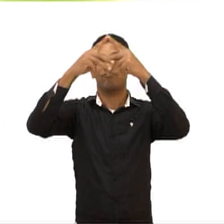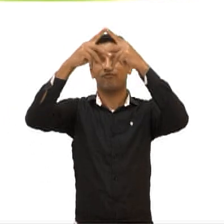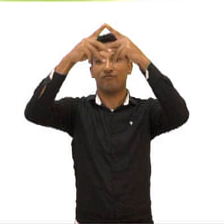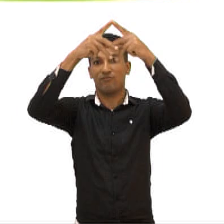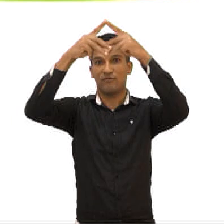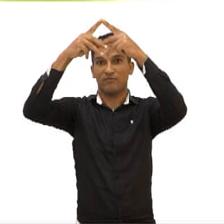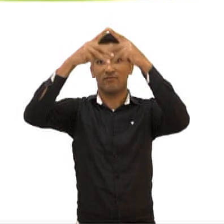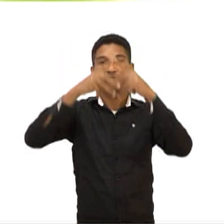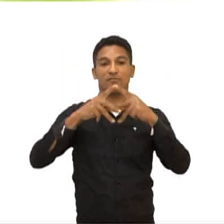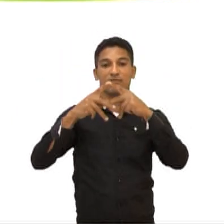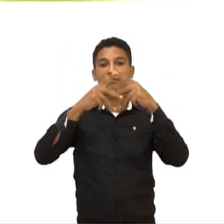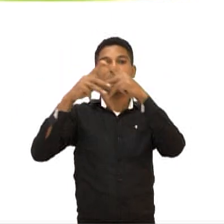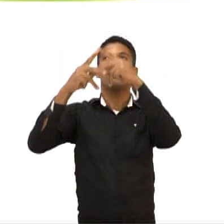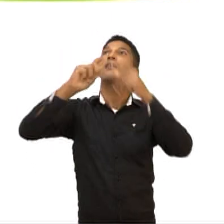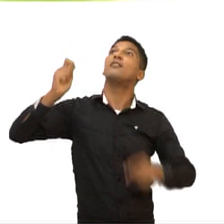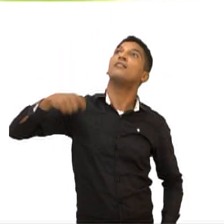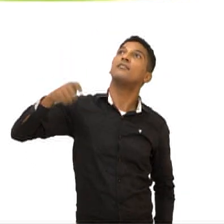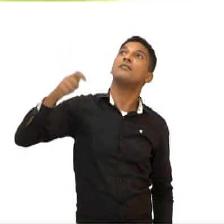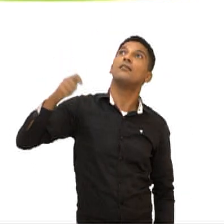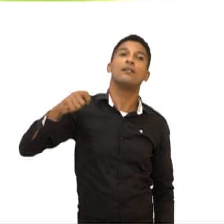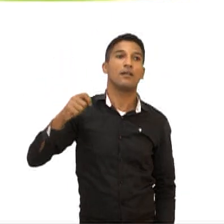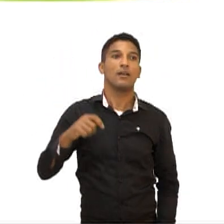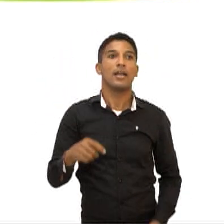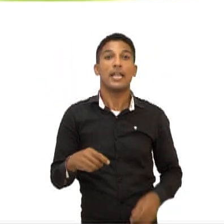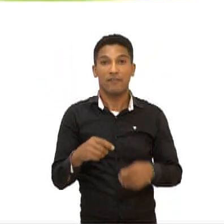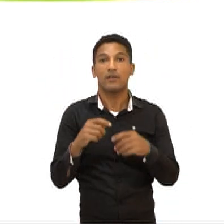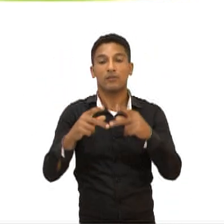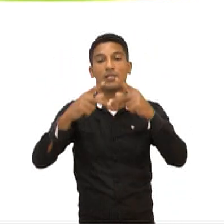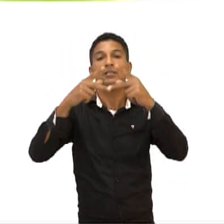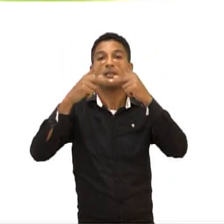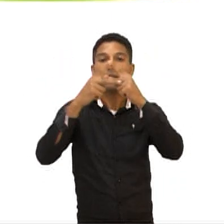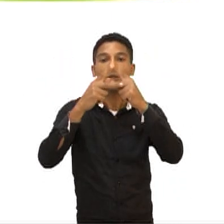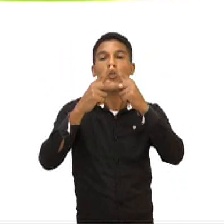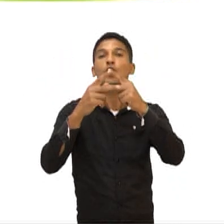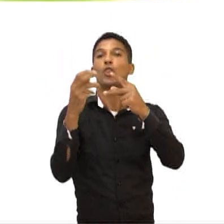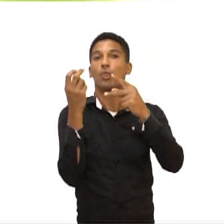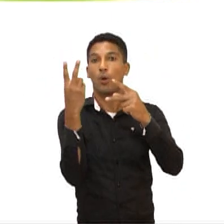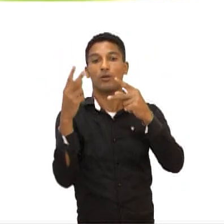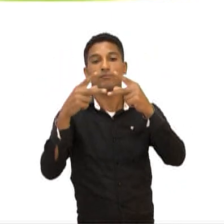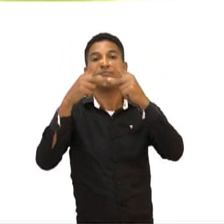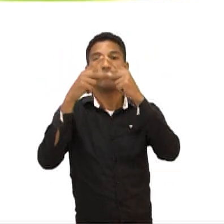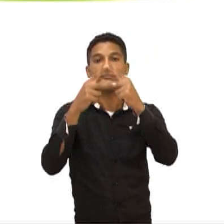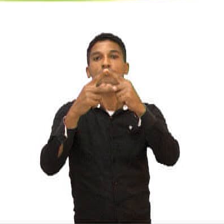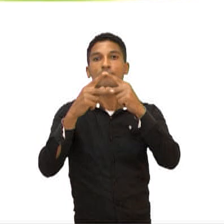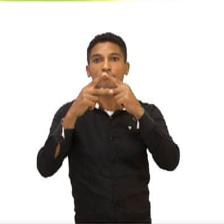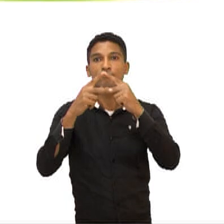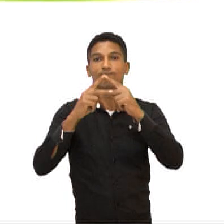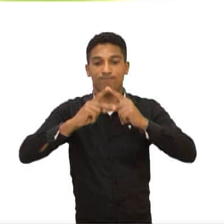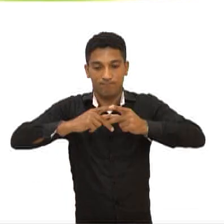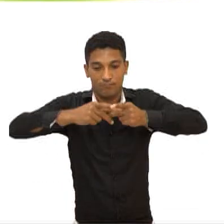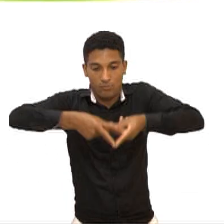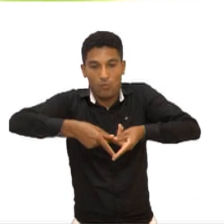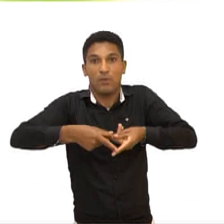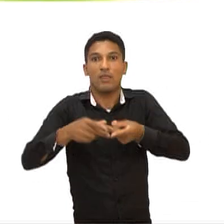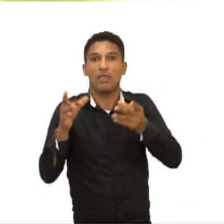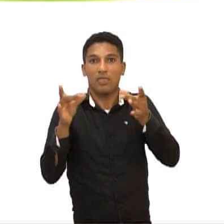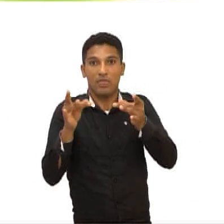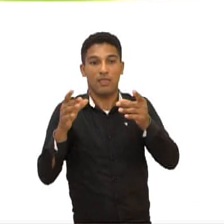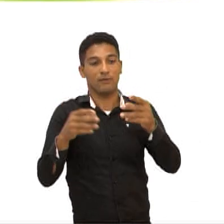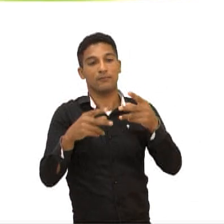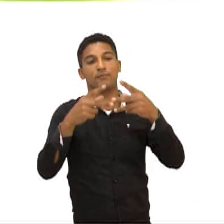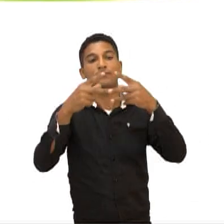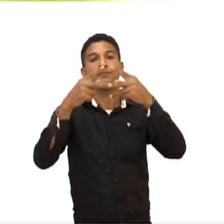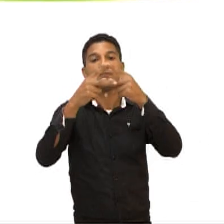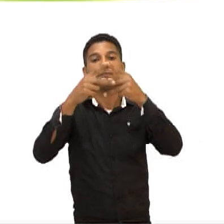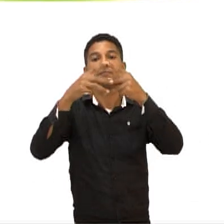na junção desses 2 triângulos equiláteros. O ângulo A é, letra A, agudo e